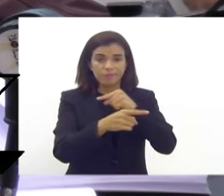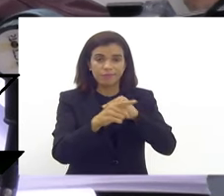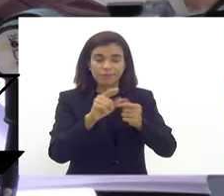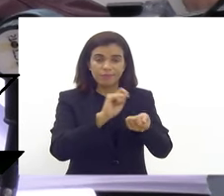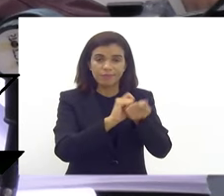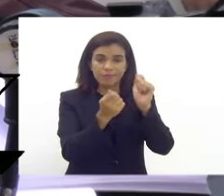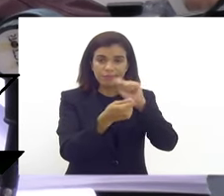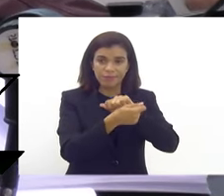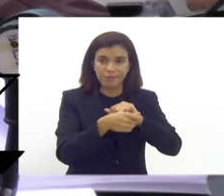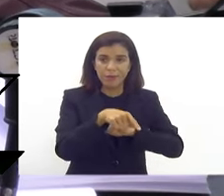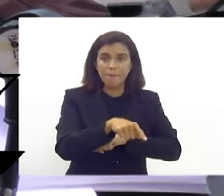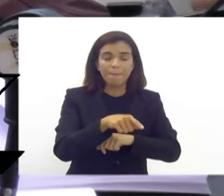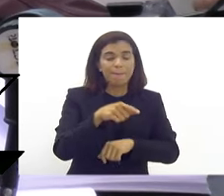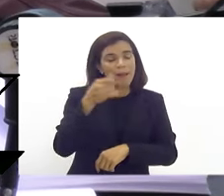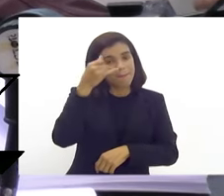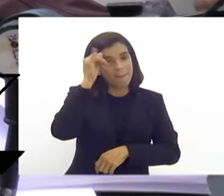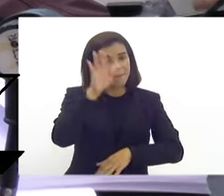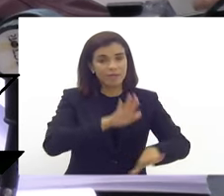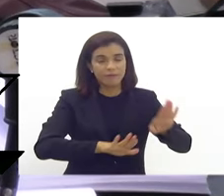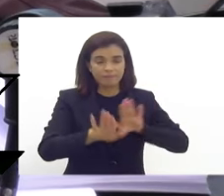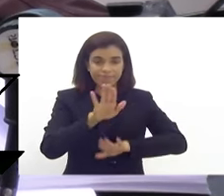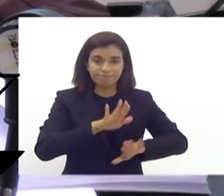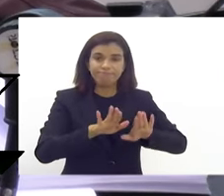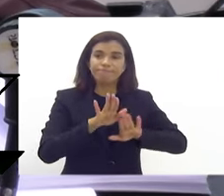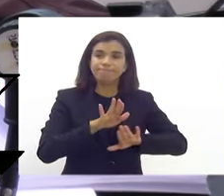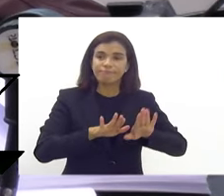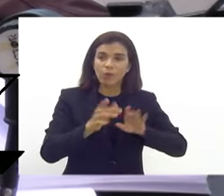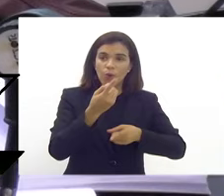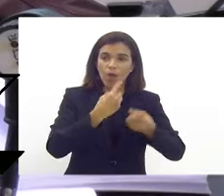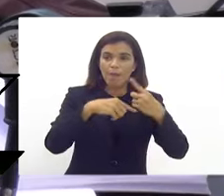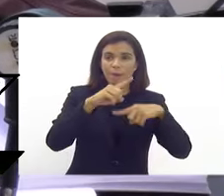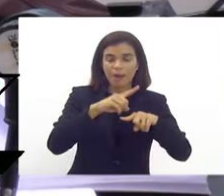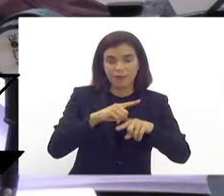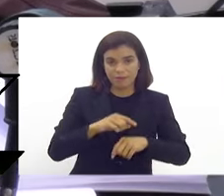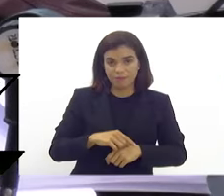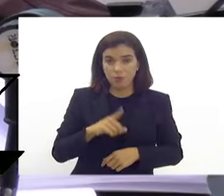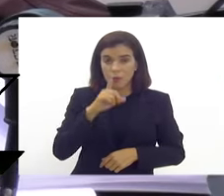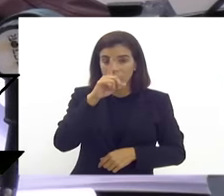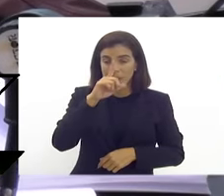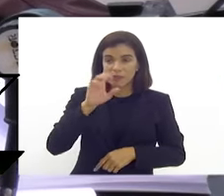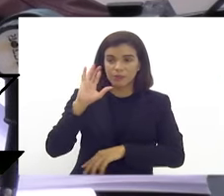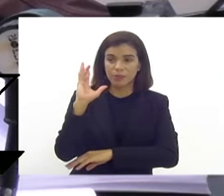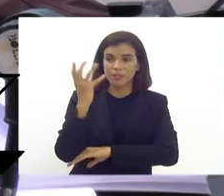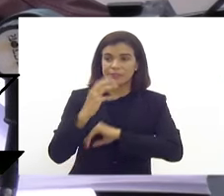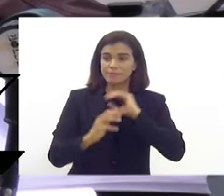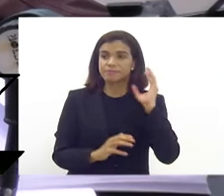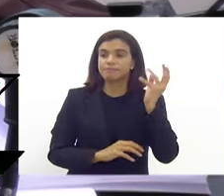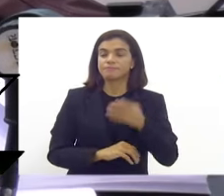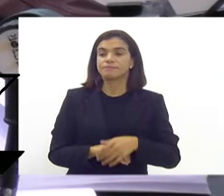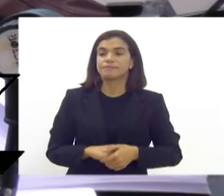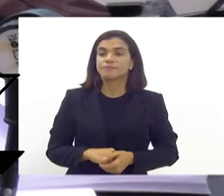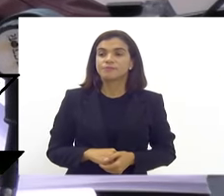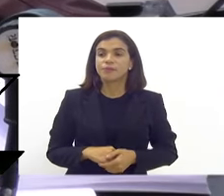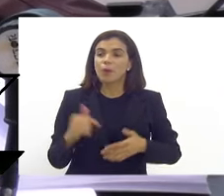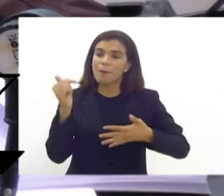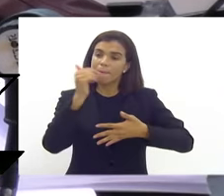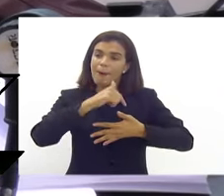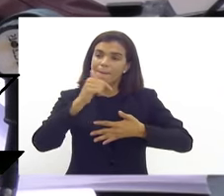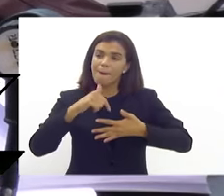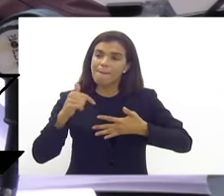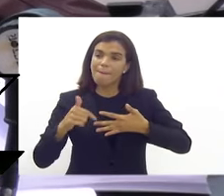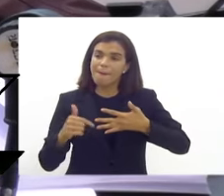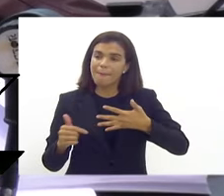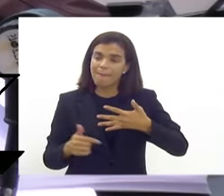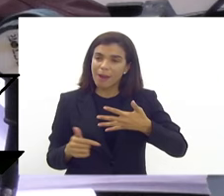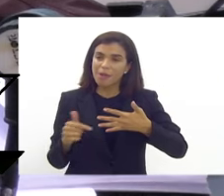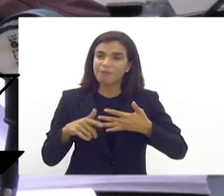adotada para prevenir ou reparar situações ilícitos ou ou do ano ambiental Como já dito um dos princípios fundamentais do funcionamento do sistema